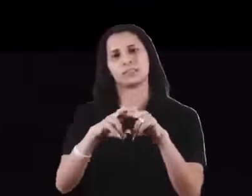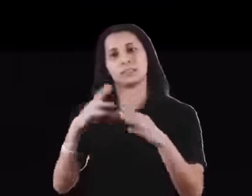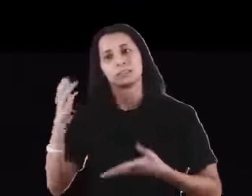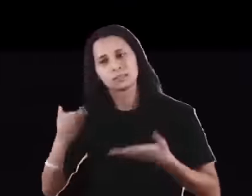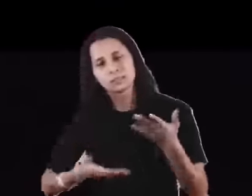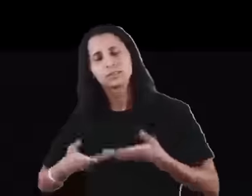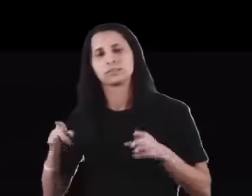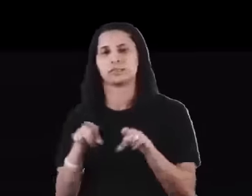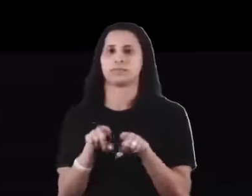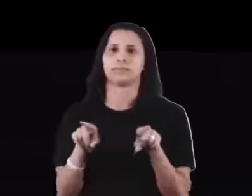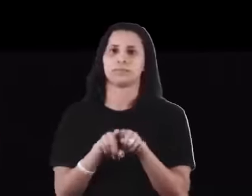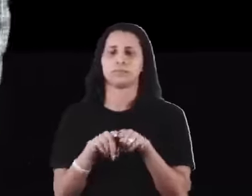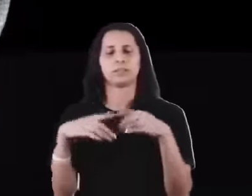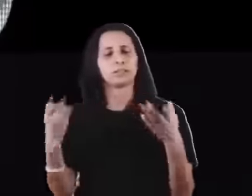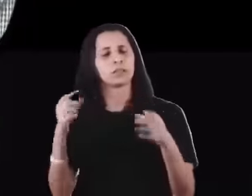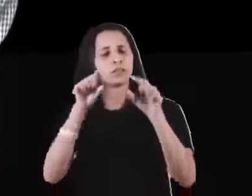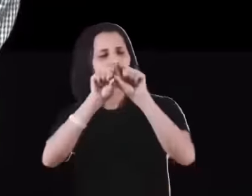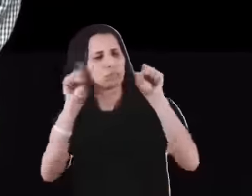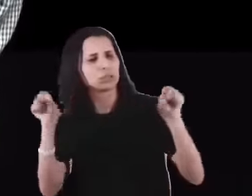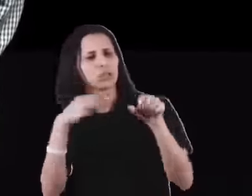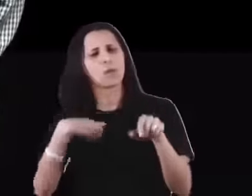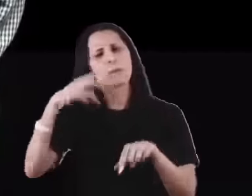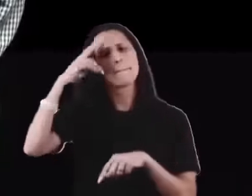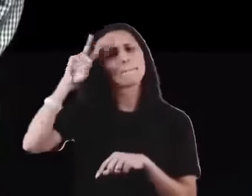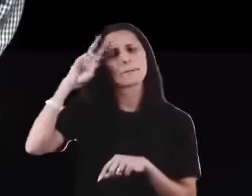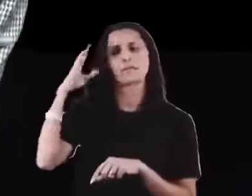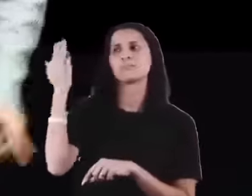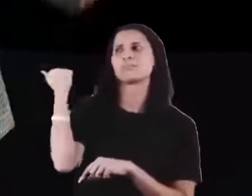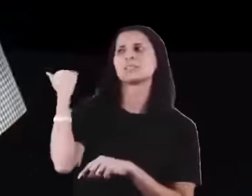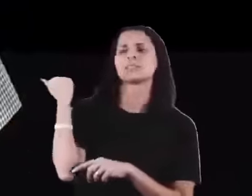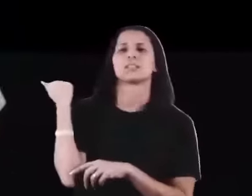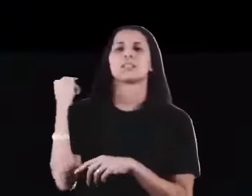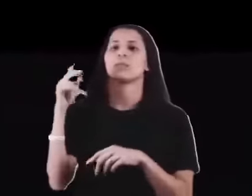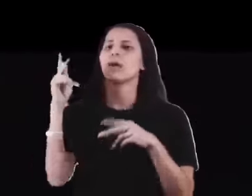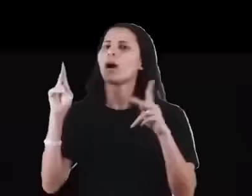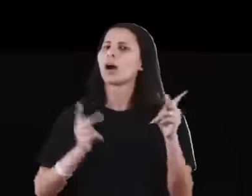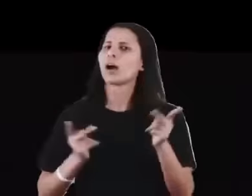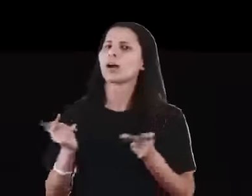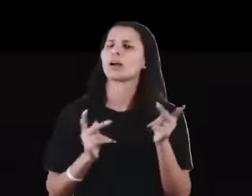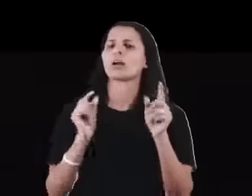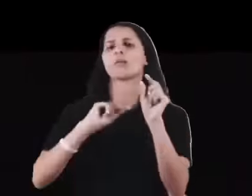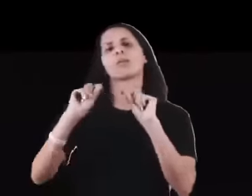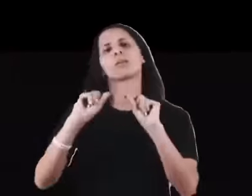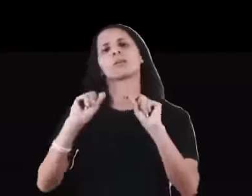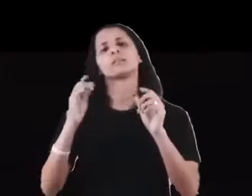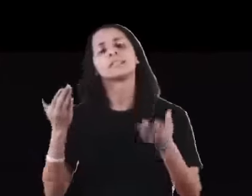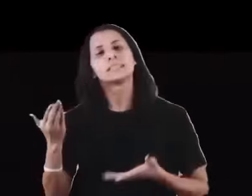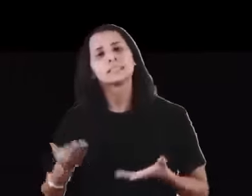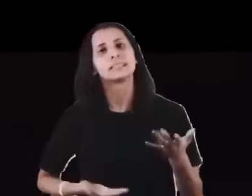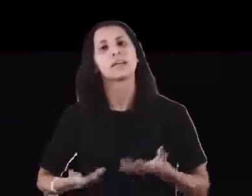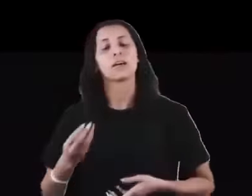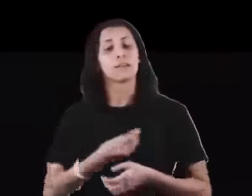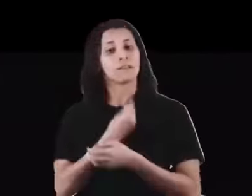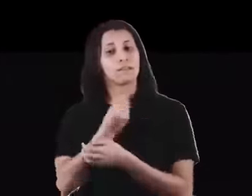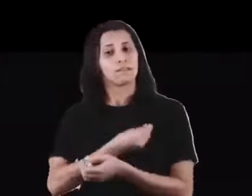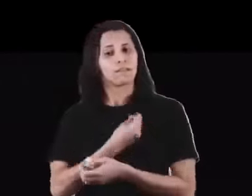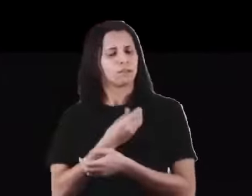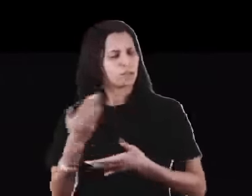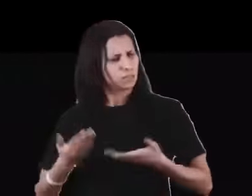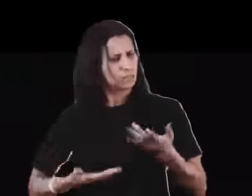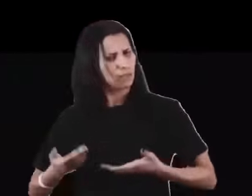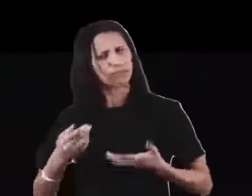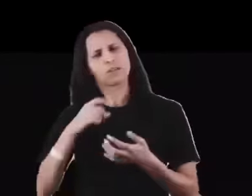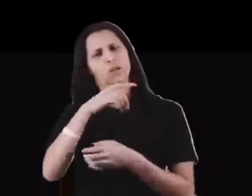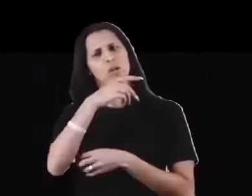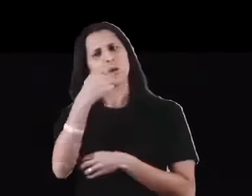desse dia porque quem era Agar Agar uma serva Ela vivia para servir outras pessoas ninguém perguntava o que ela